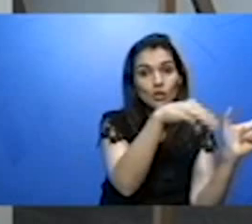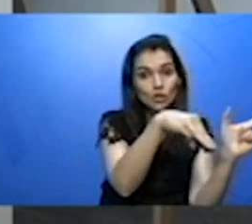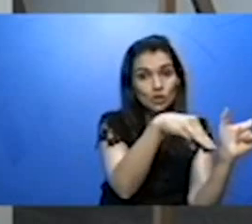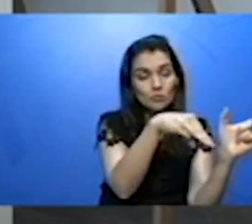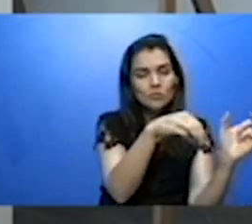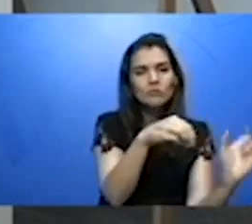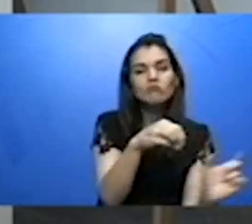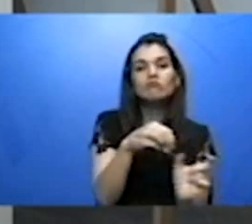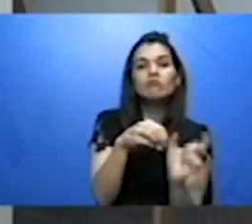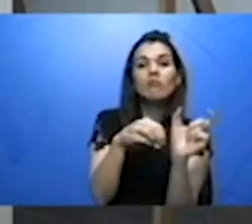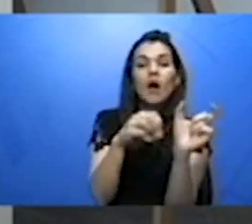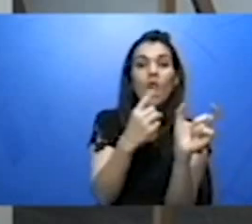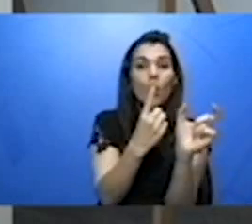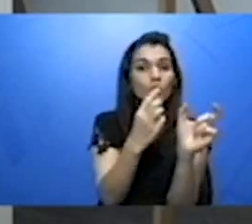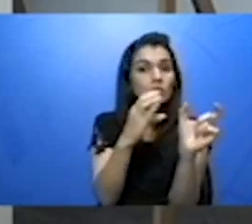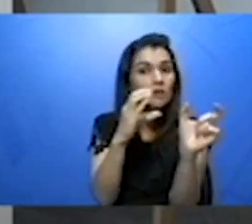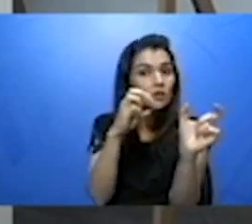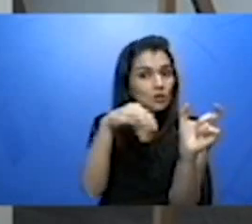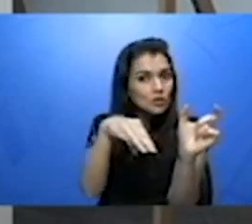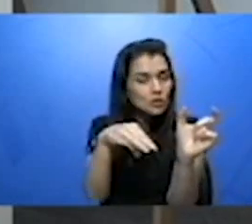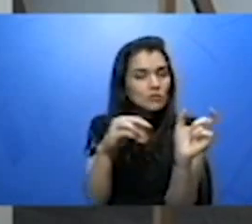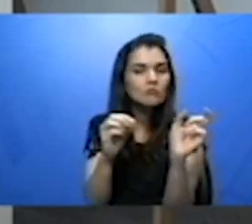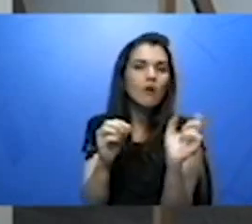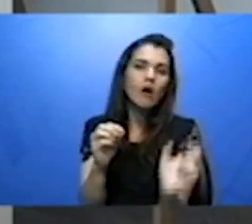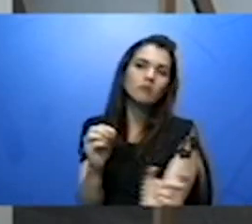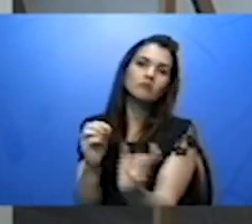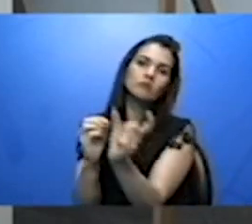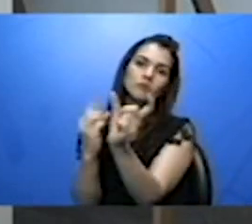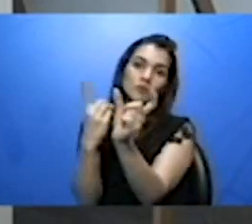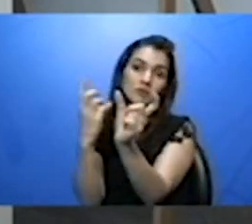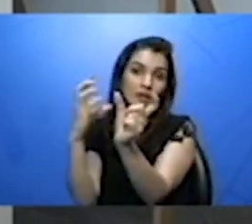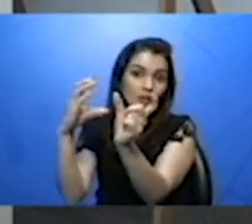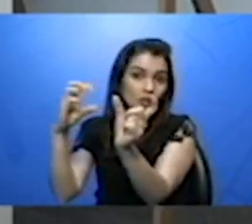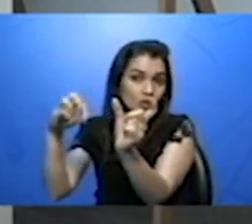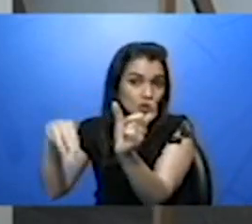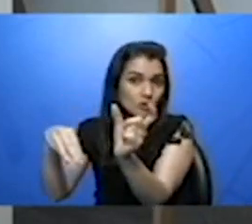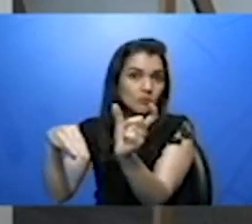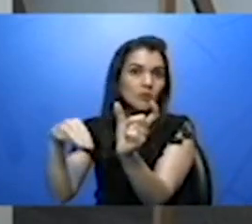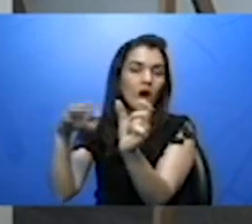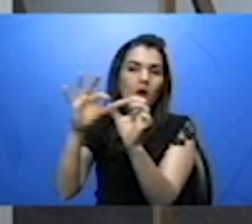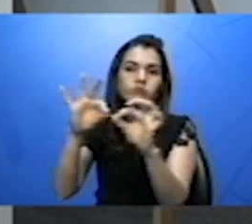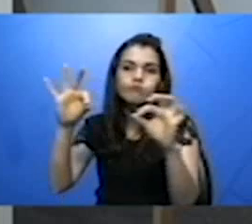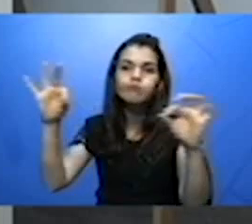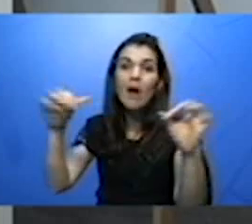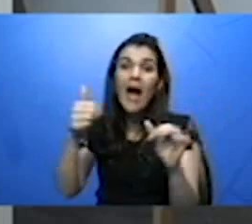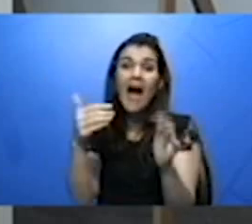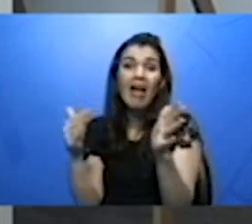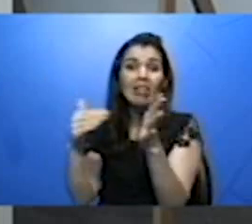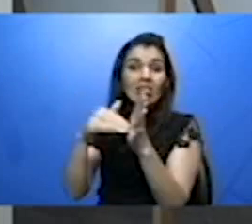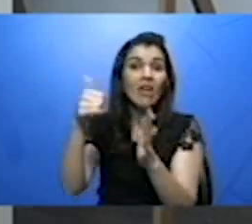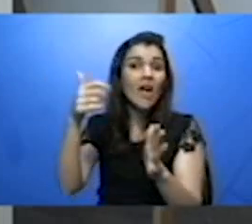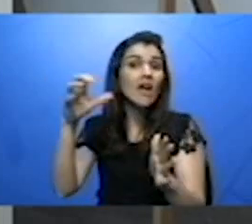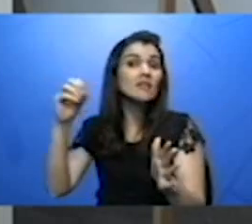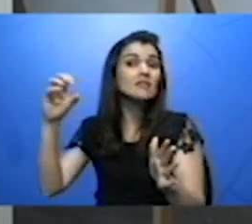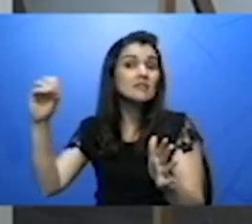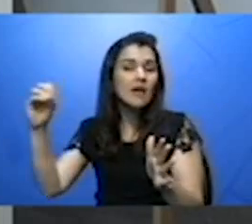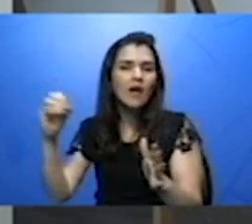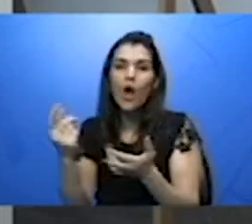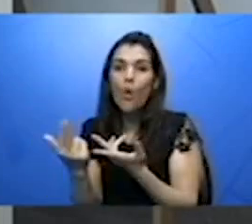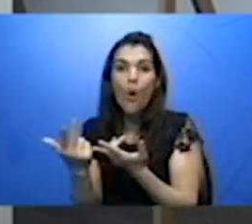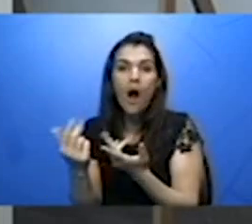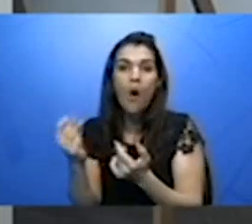dois mais um centímetro e seu pegar sem desse centímetros Eu tenho um metro